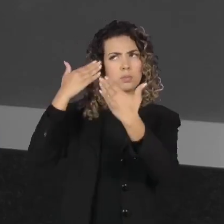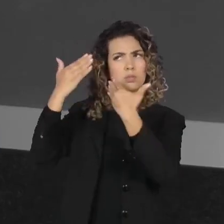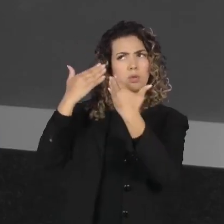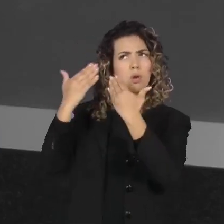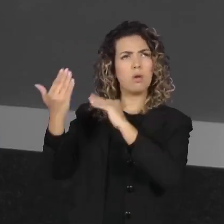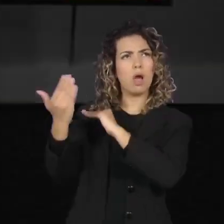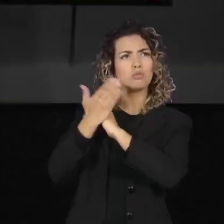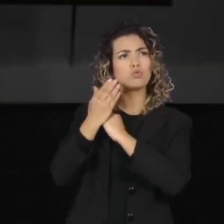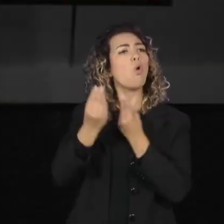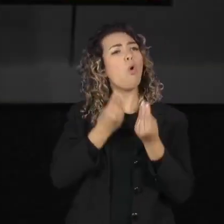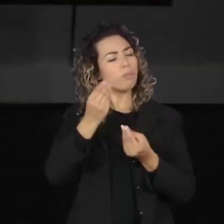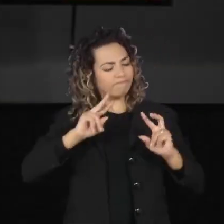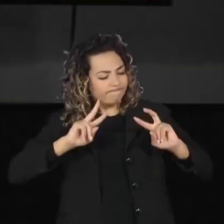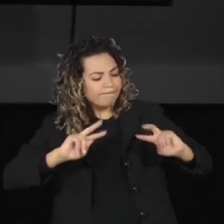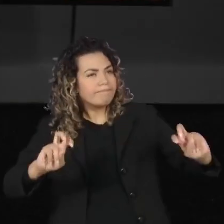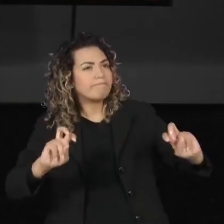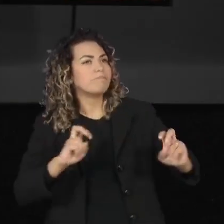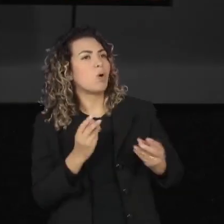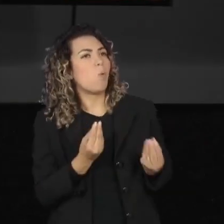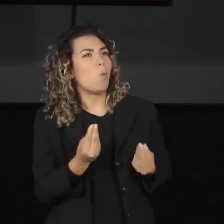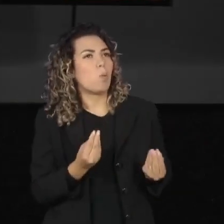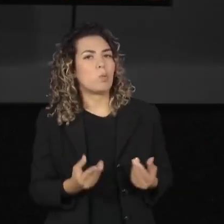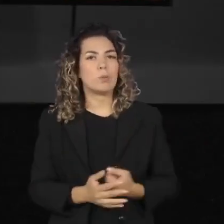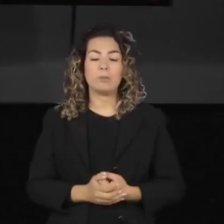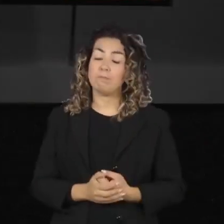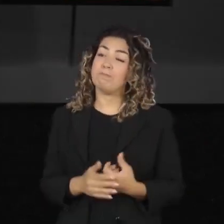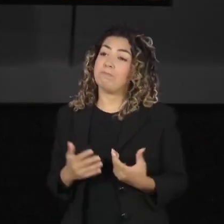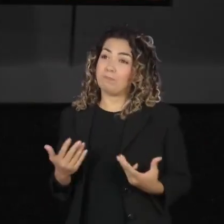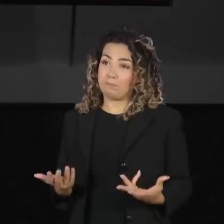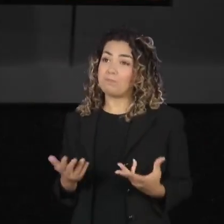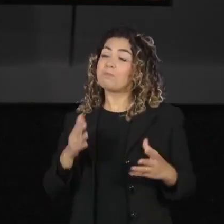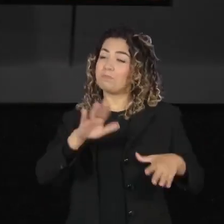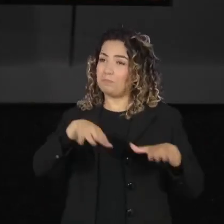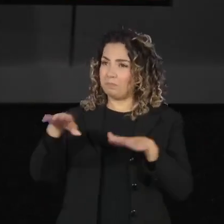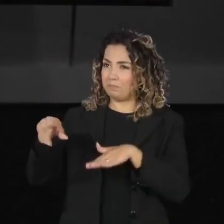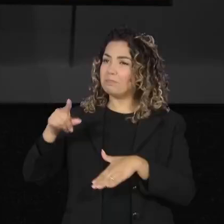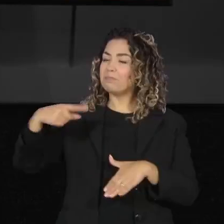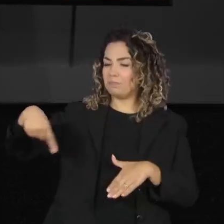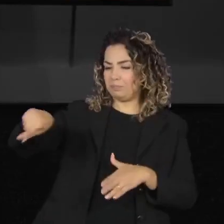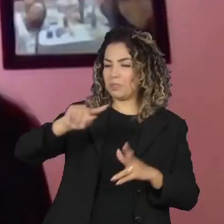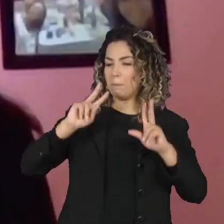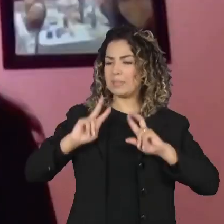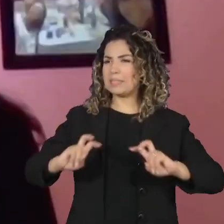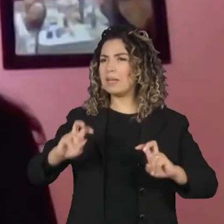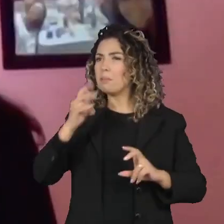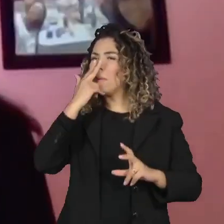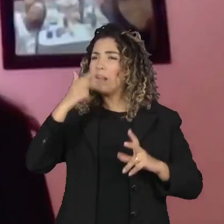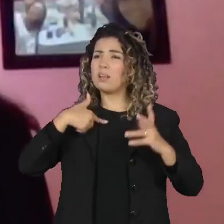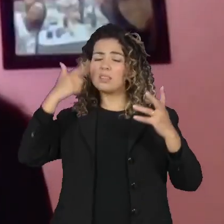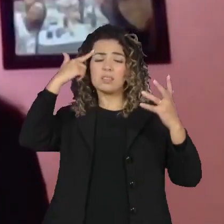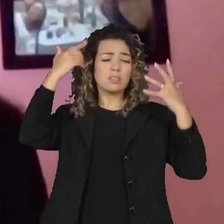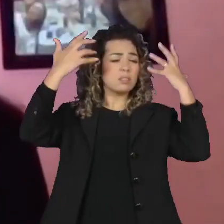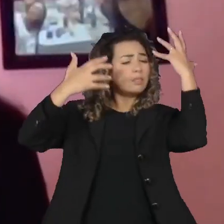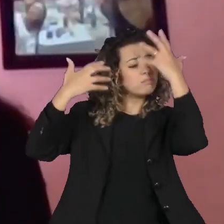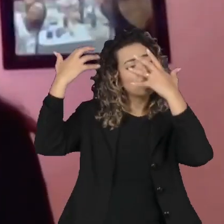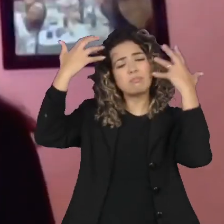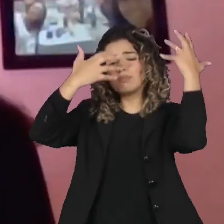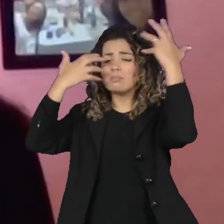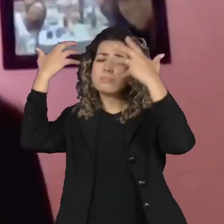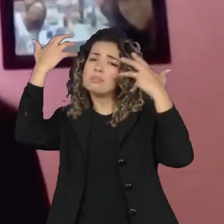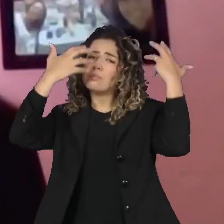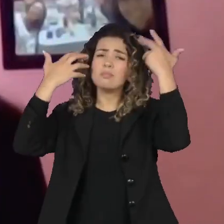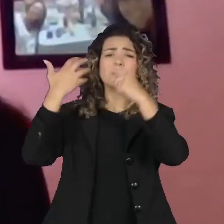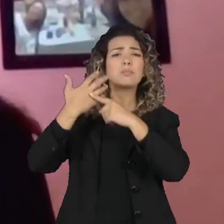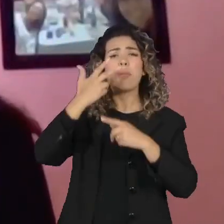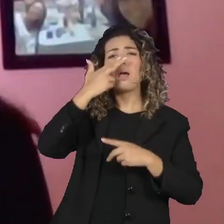saio comprando. Olha, acho que principalmente as pessoas percebem o quê? Um sofrimento psicológico, um desgaste emocional